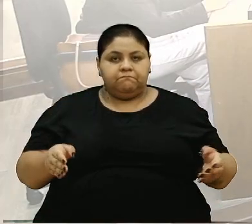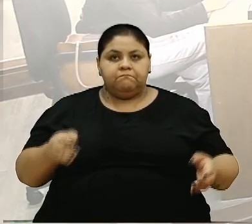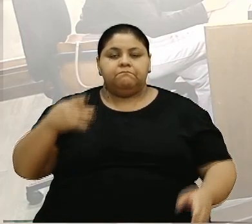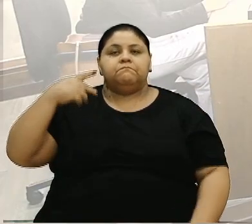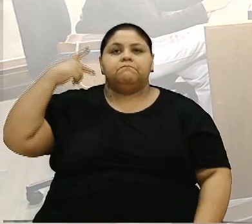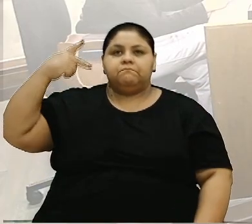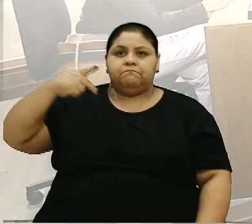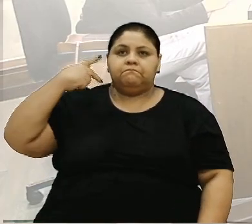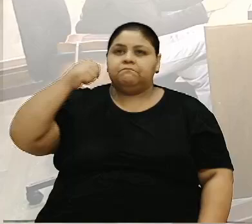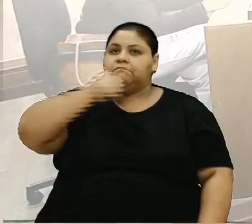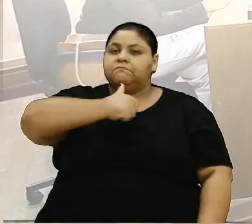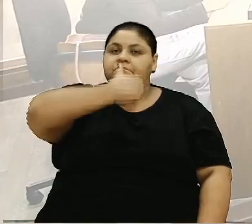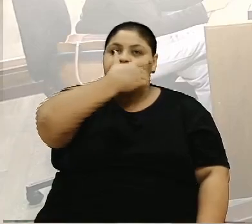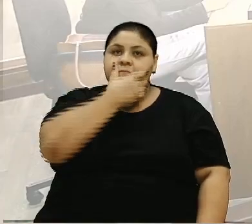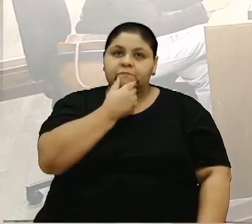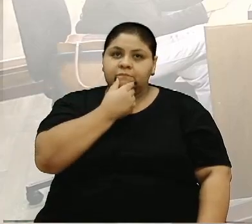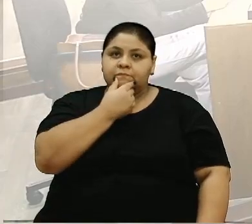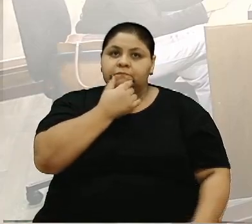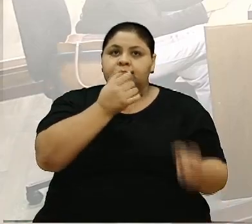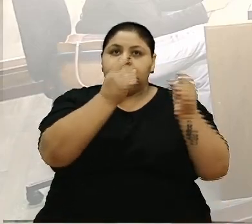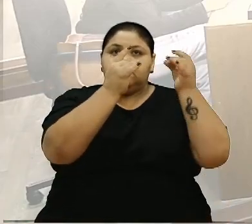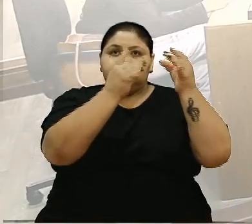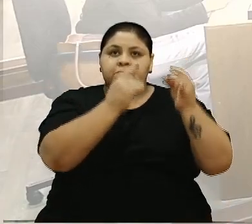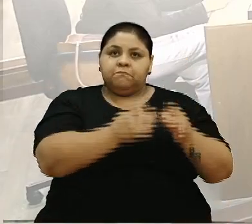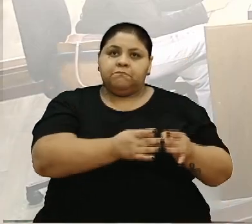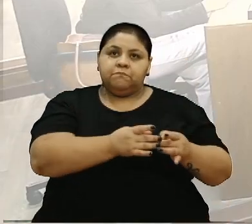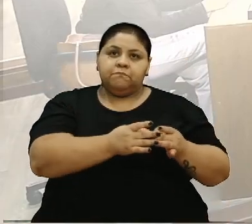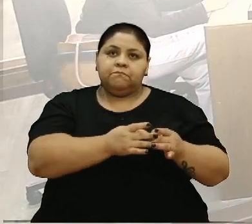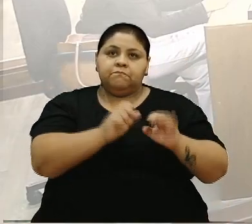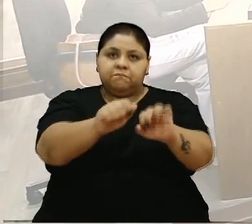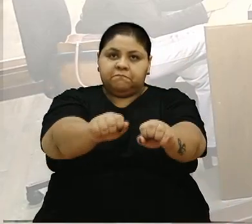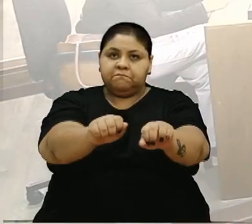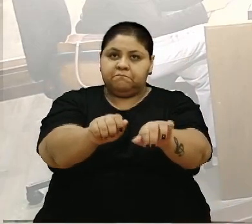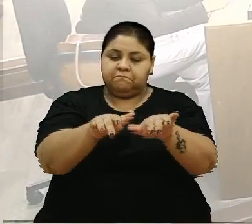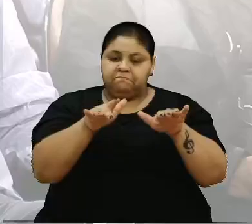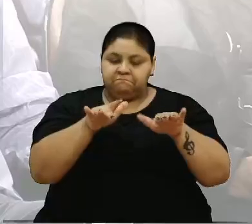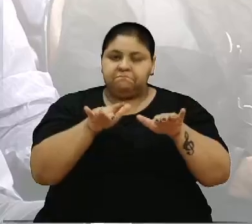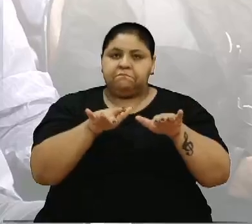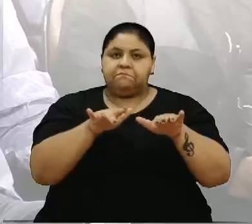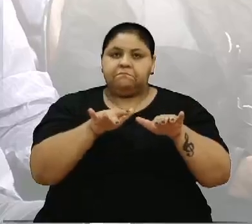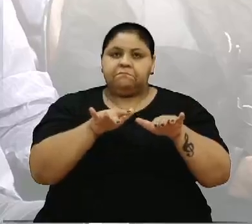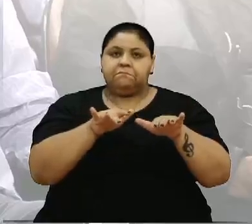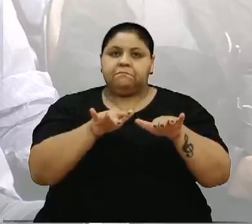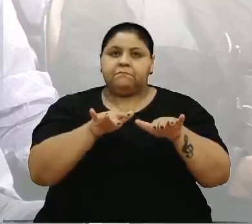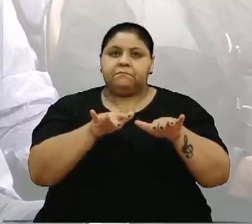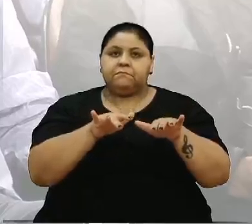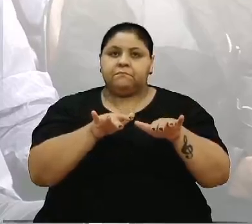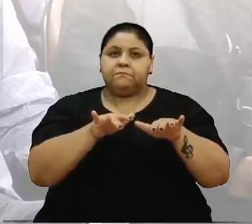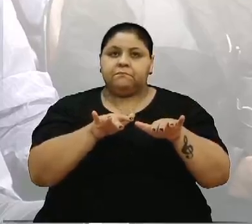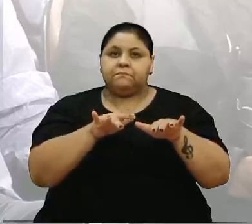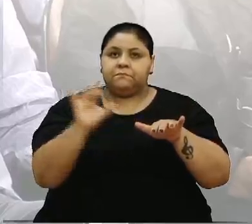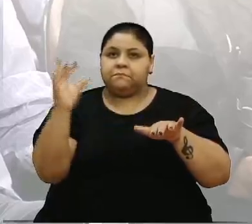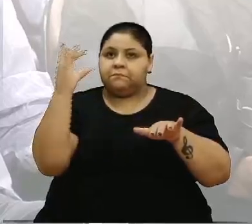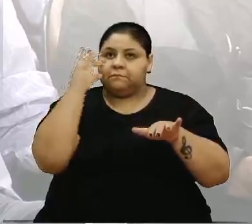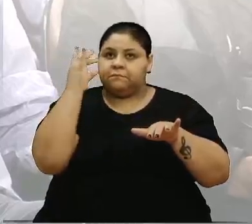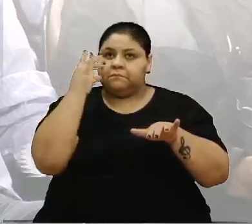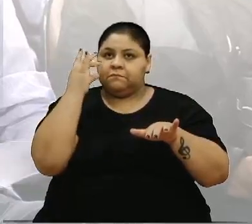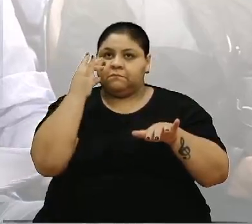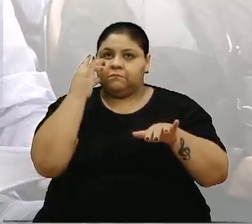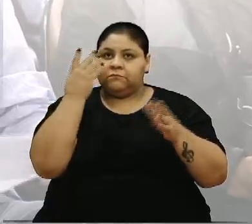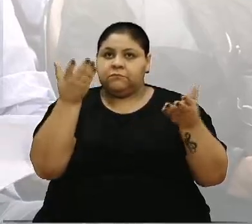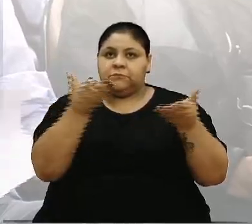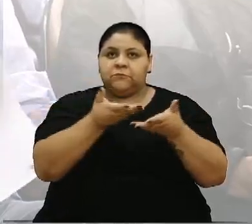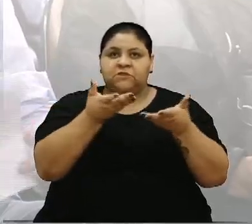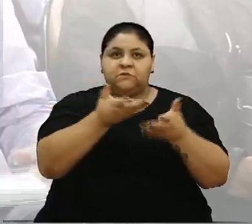vereadores e vereadoras, em especial esse público aqui do Senai. Eu faço um